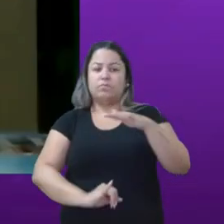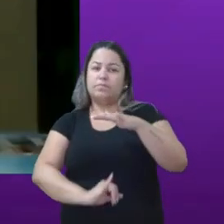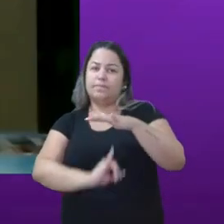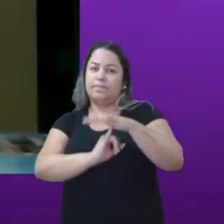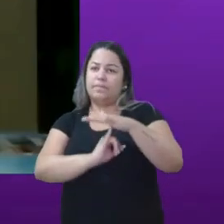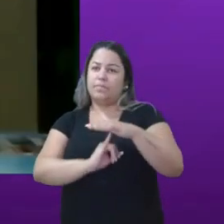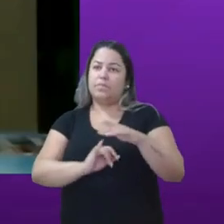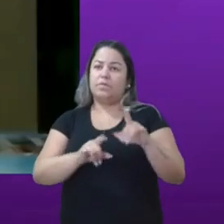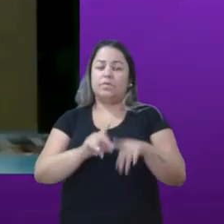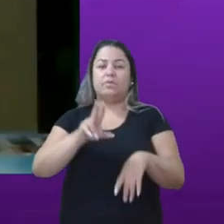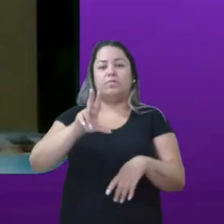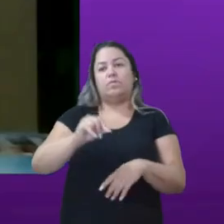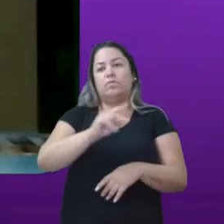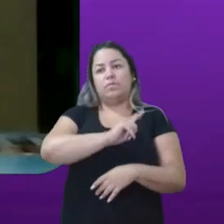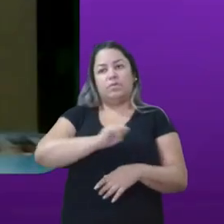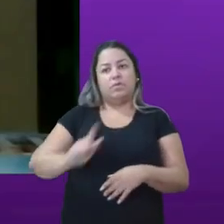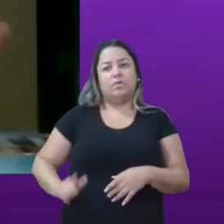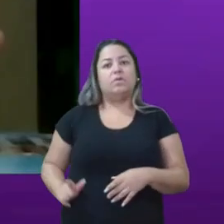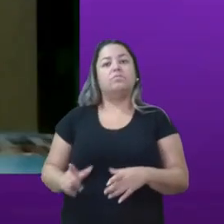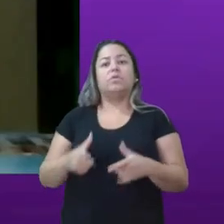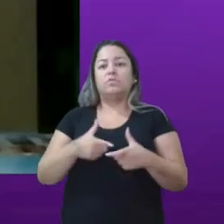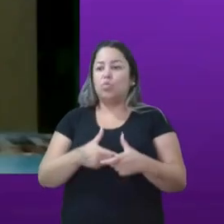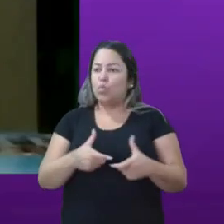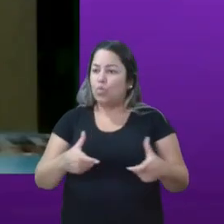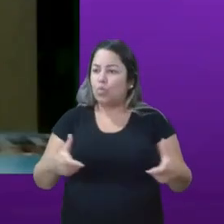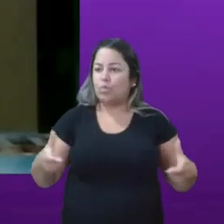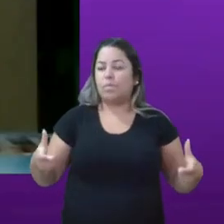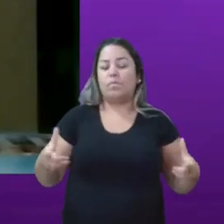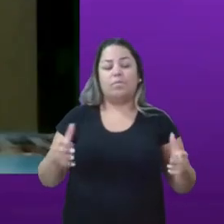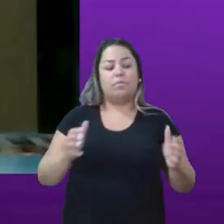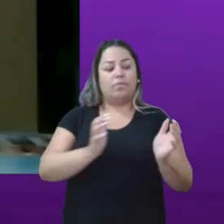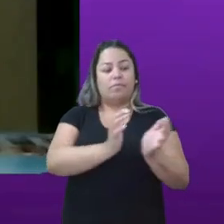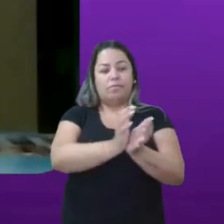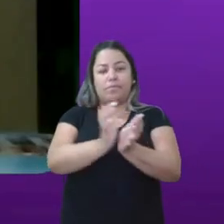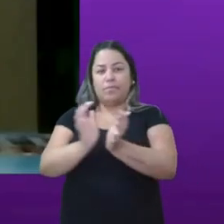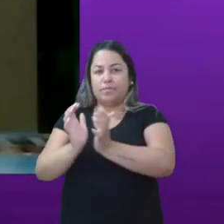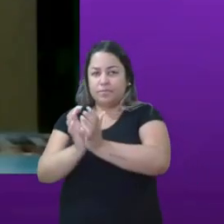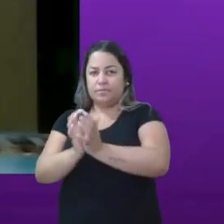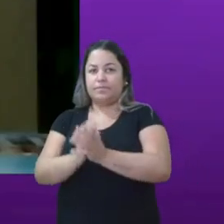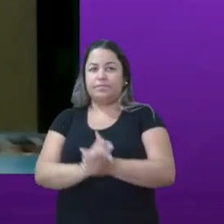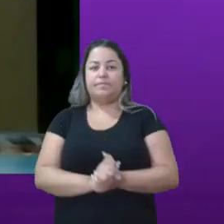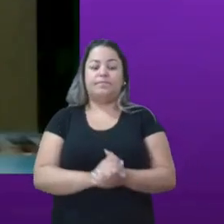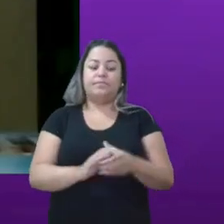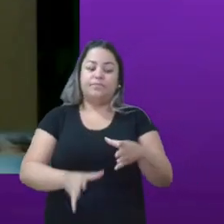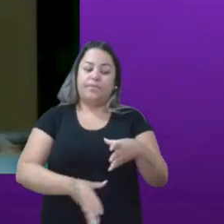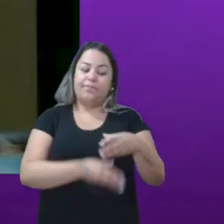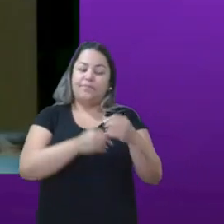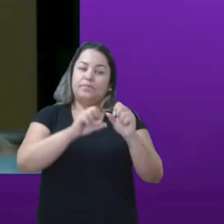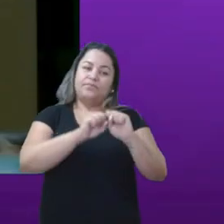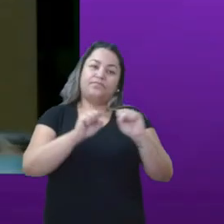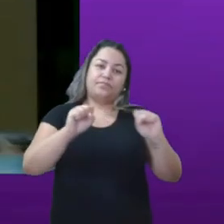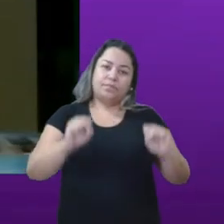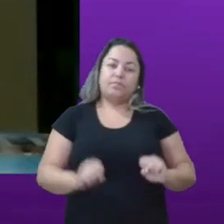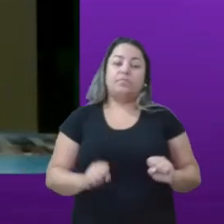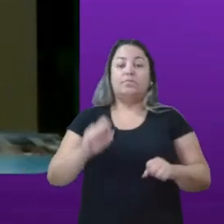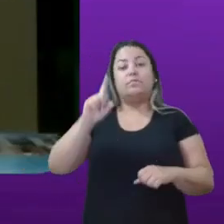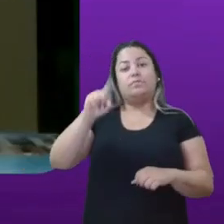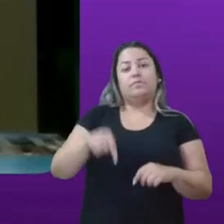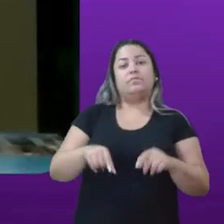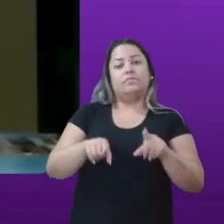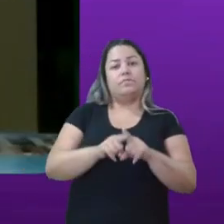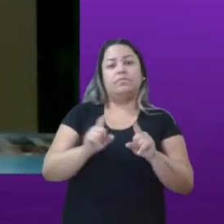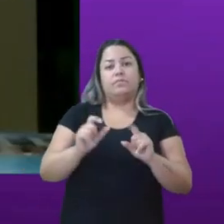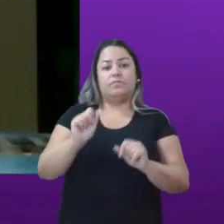inclusive não governamentais. Tem uma rede enorme de entidades que integram o sistema, né, embora sejam entidades